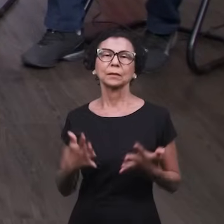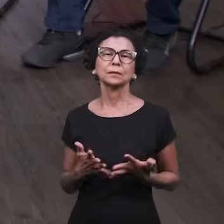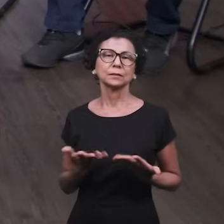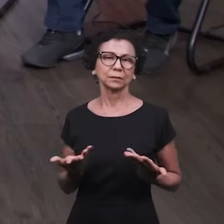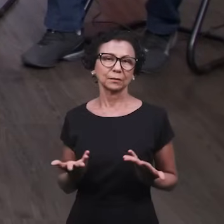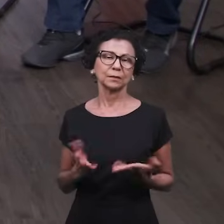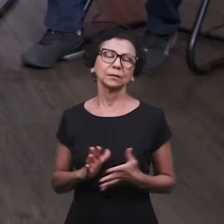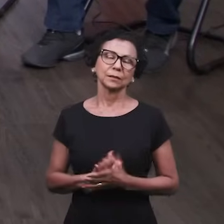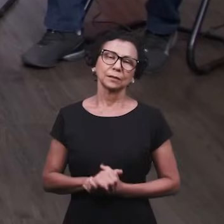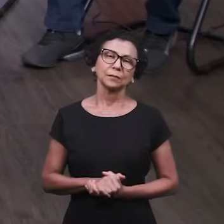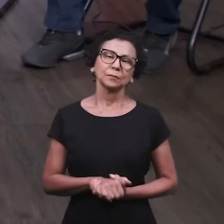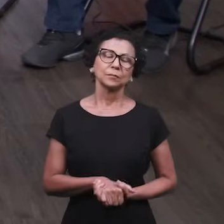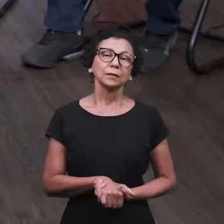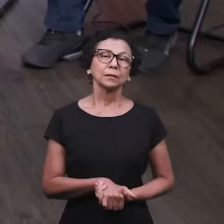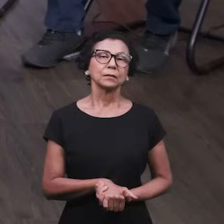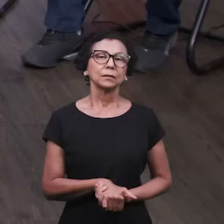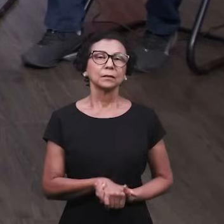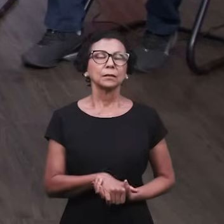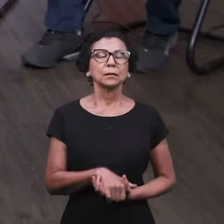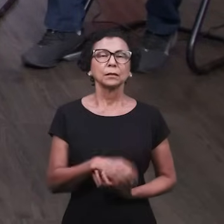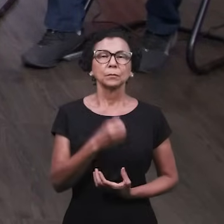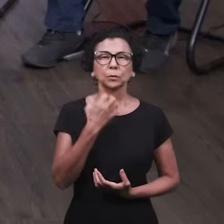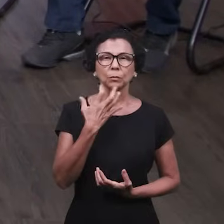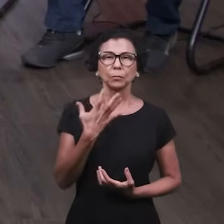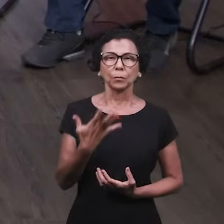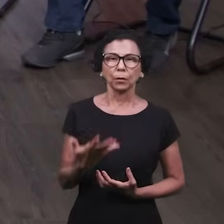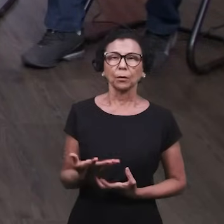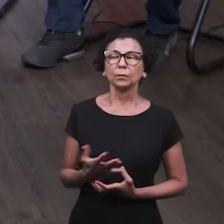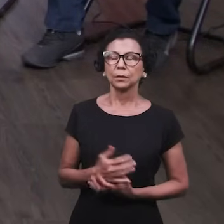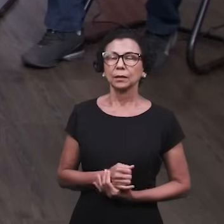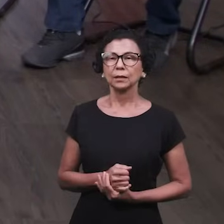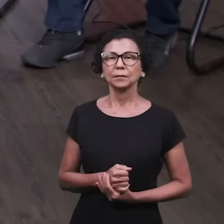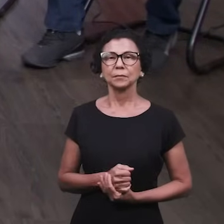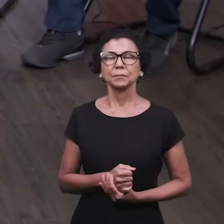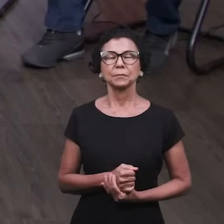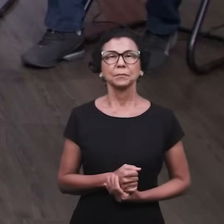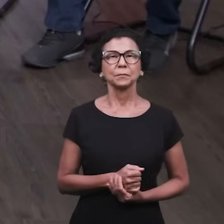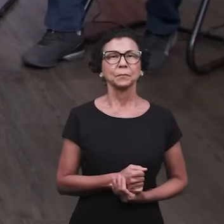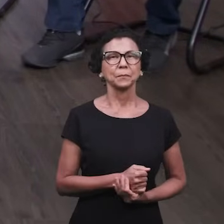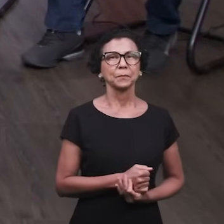e até é um bom exemplo aqui, né? Dos irmãos